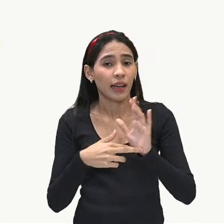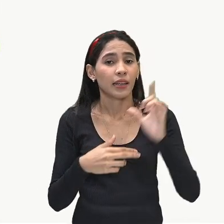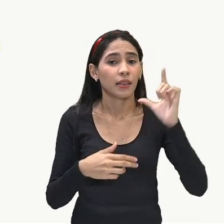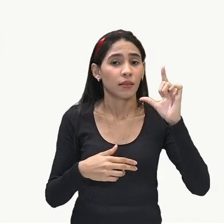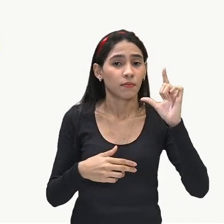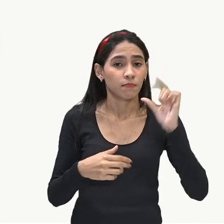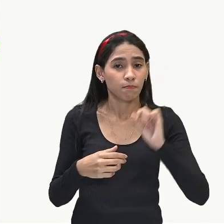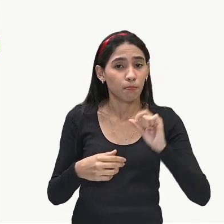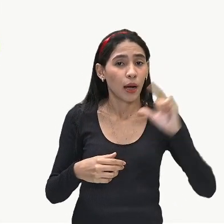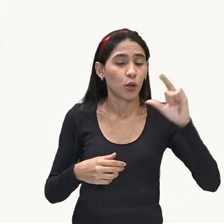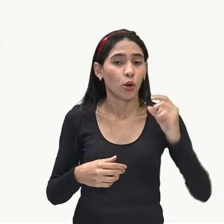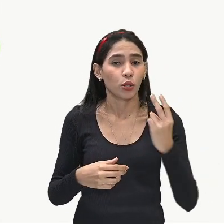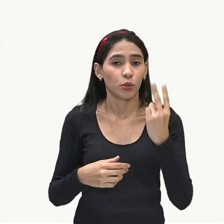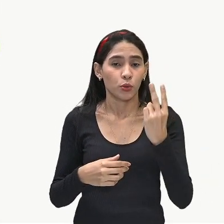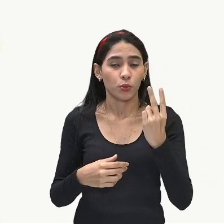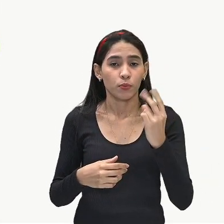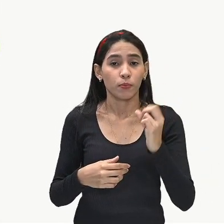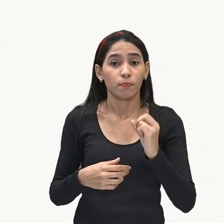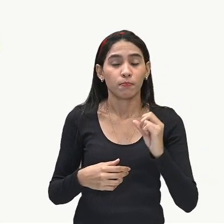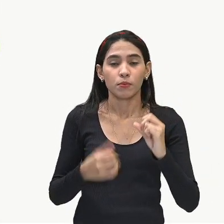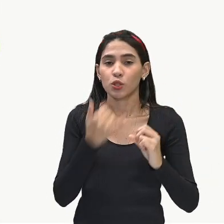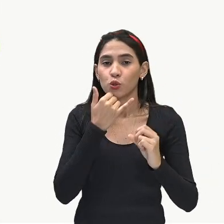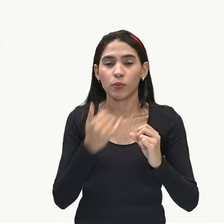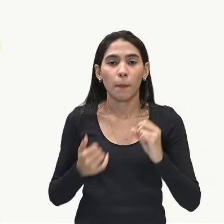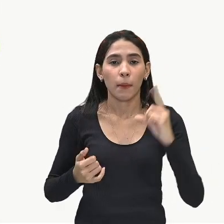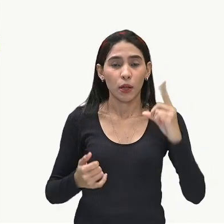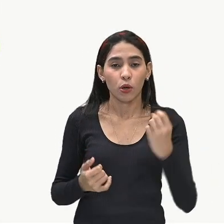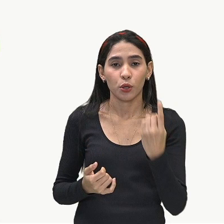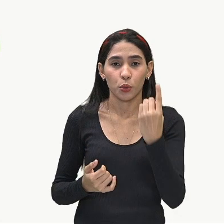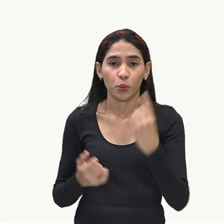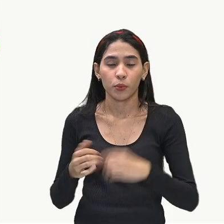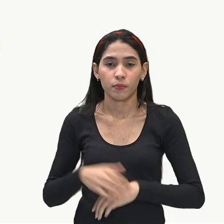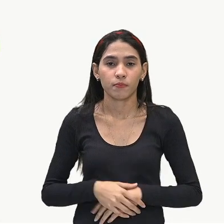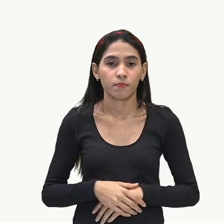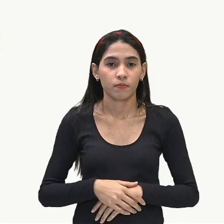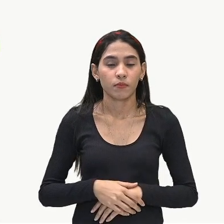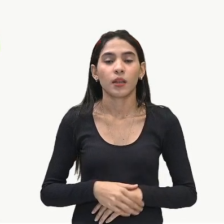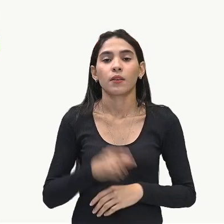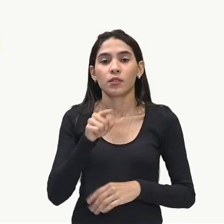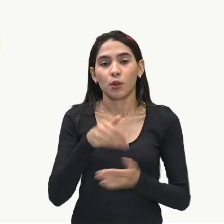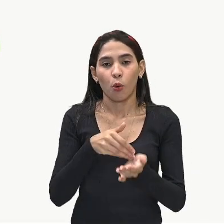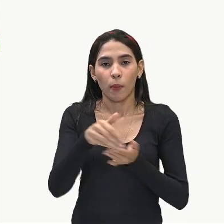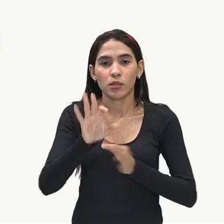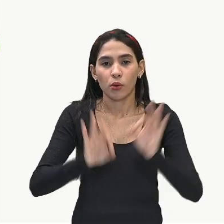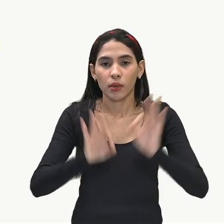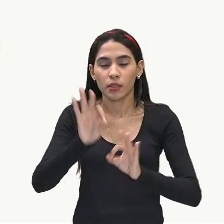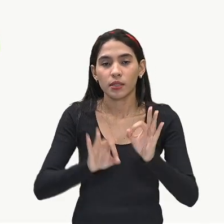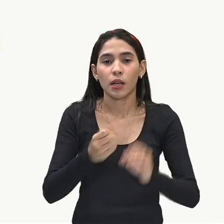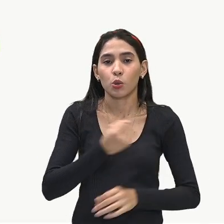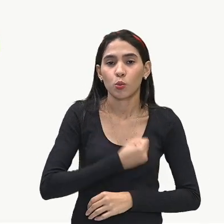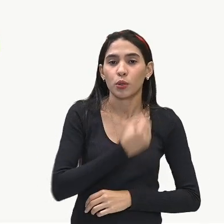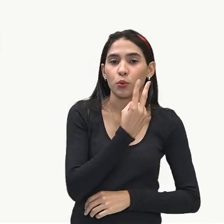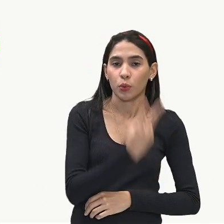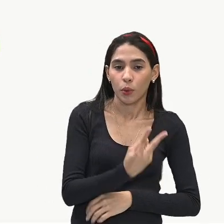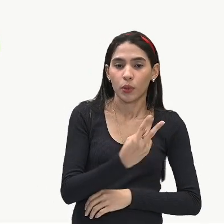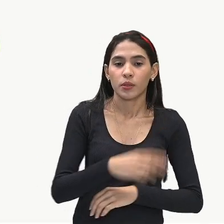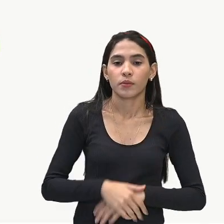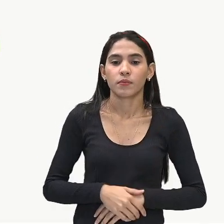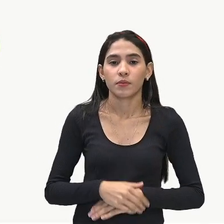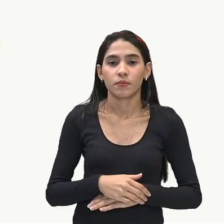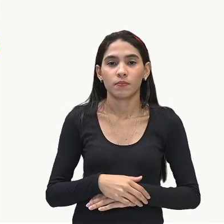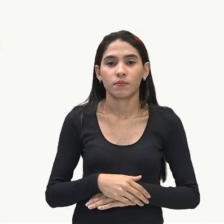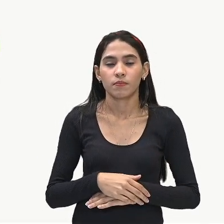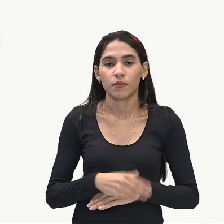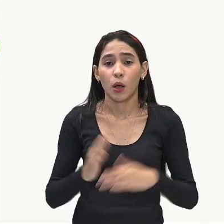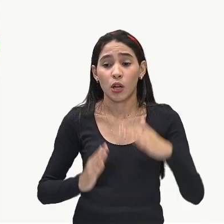números maiores que 1. Então, eu não vou usar o 1, já vou usar a partir do 2. Quando chegar aqui em